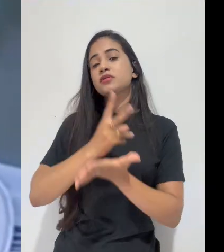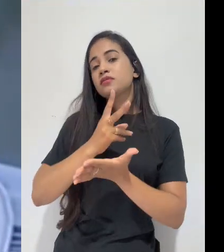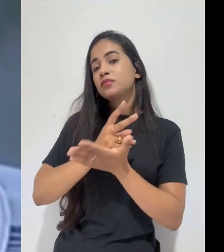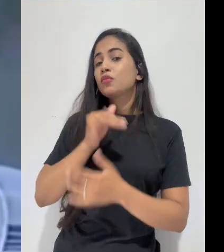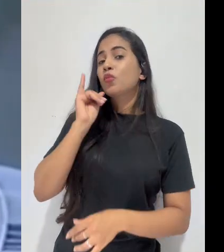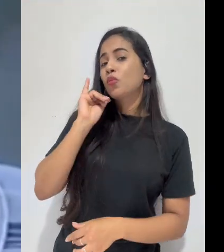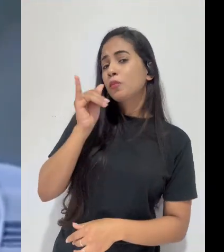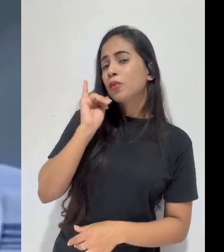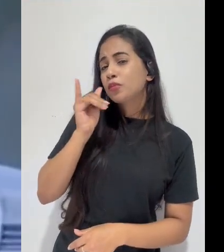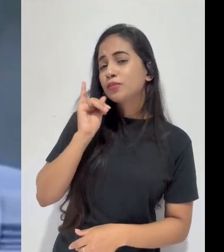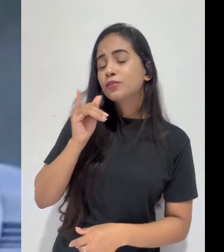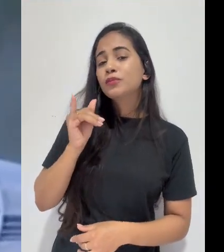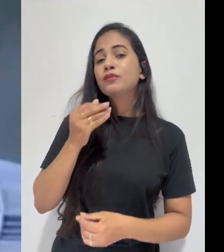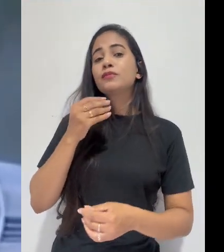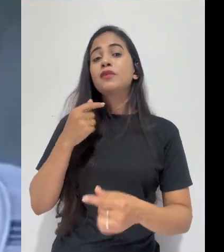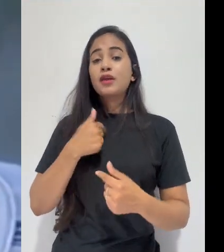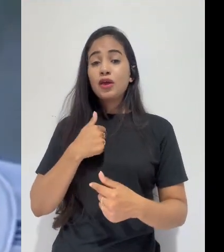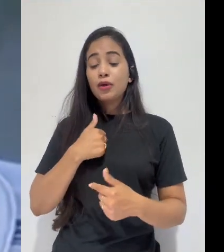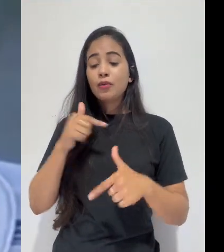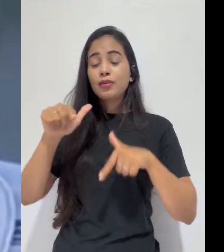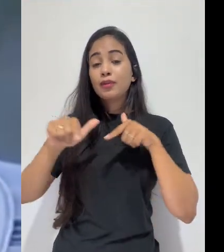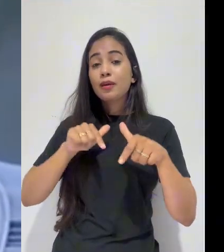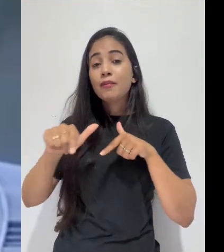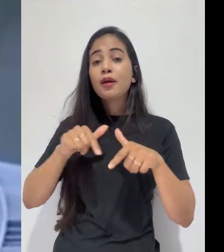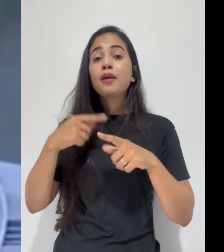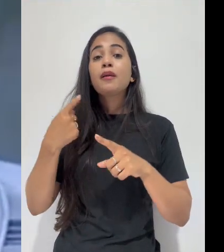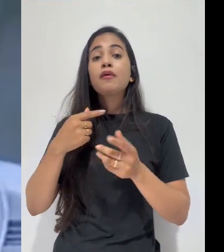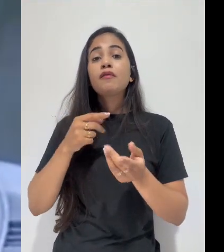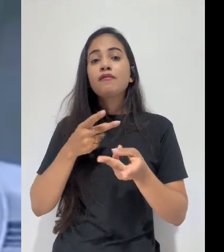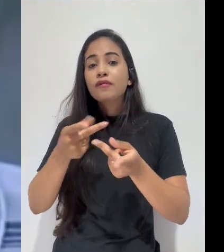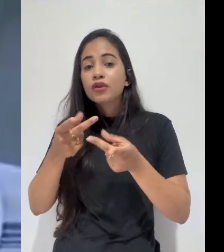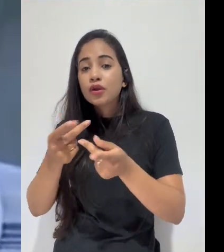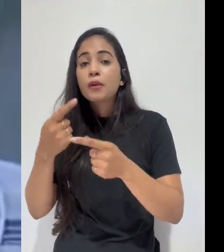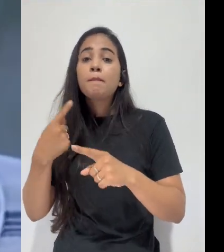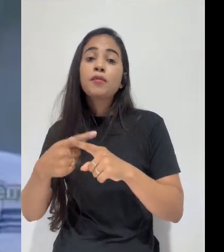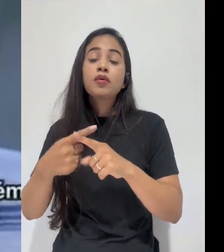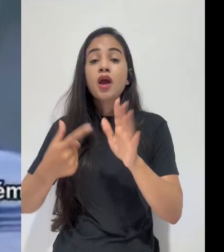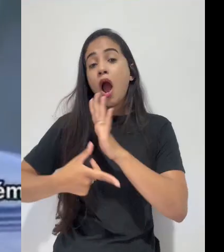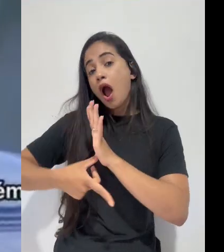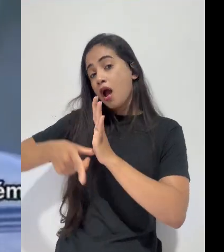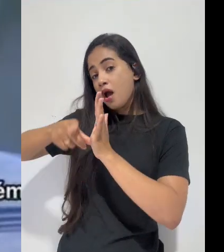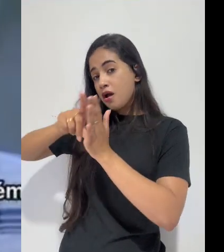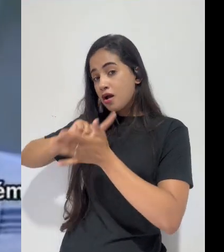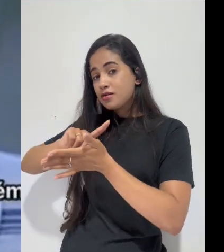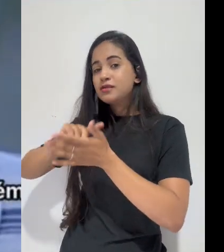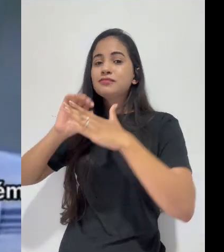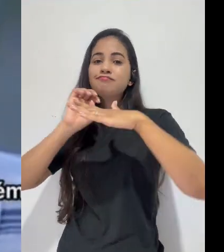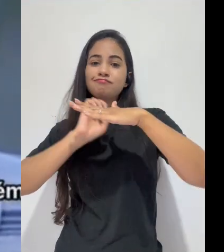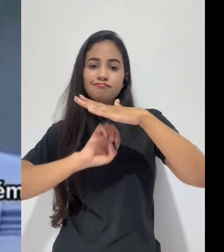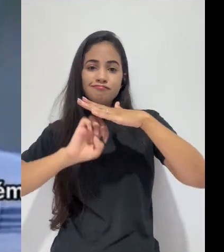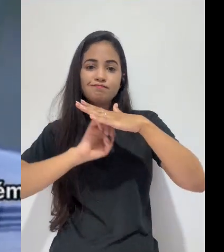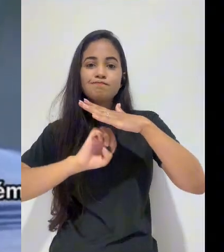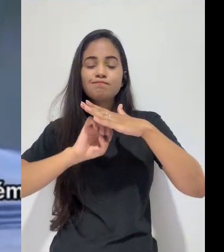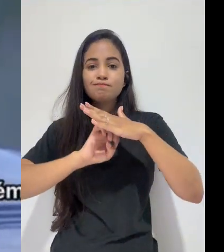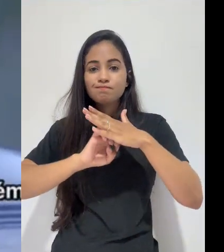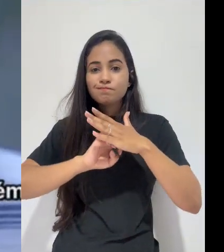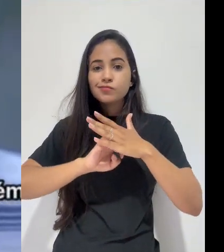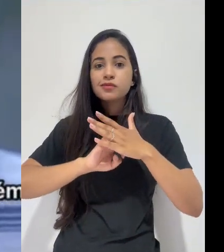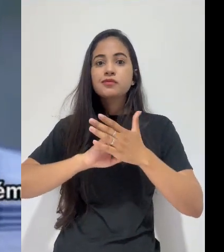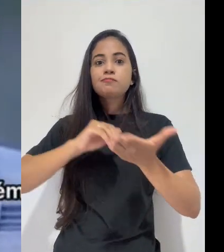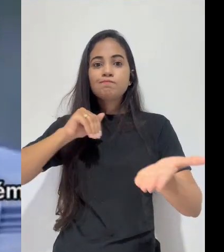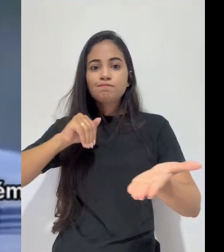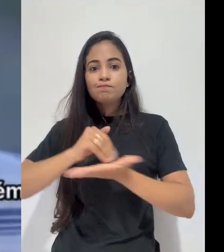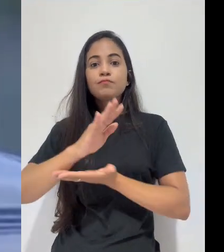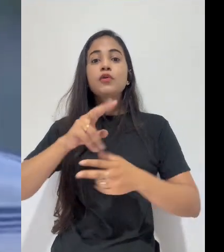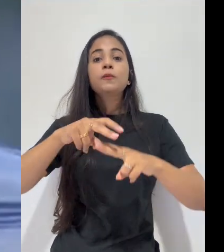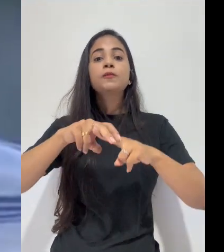minha situação de que estava trabalhando com vendas em função de que, num determinado momento na minha vida, alguém achou que